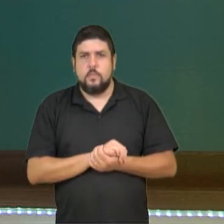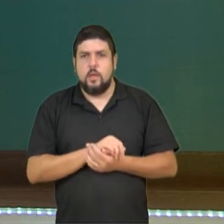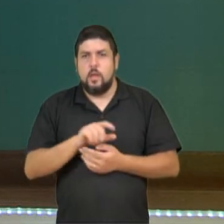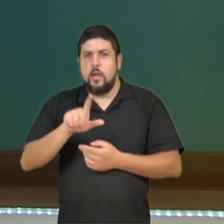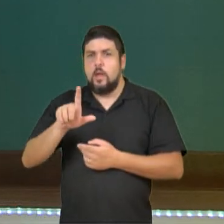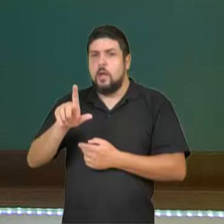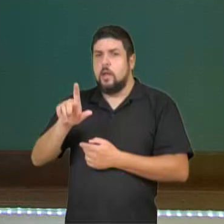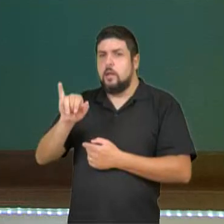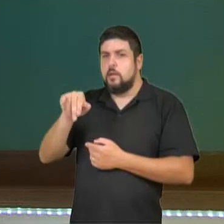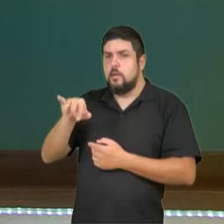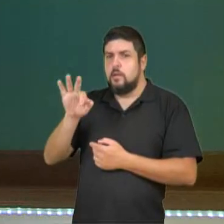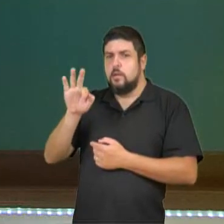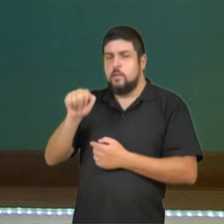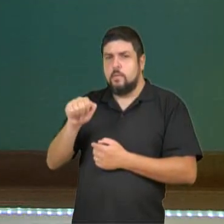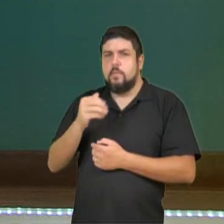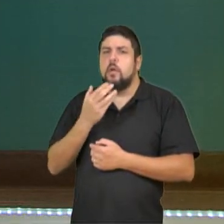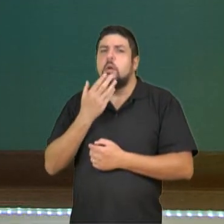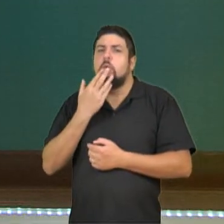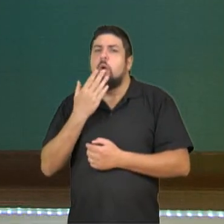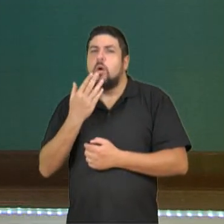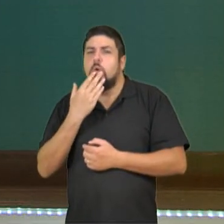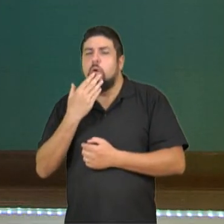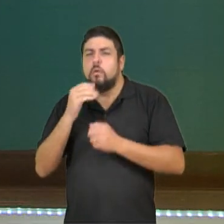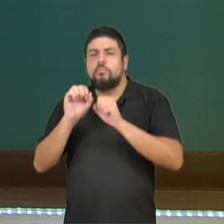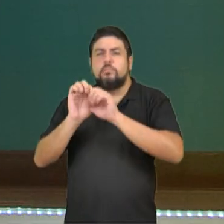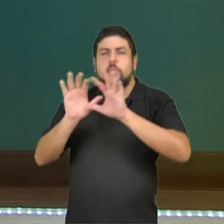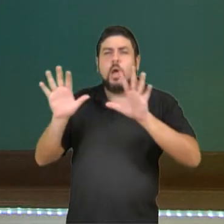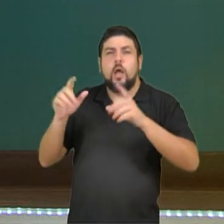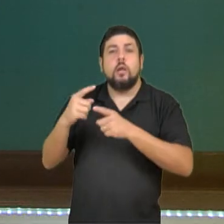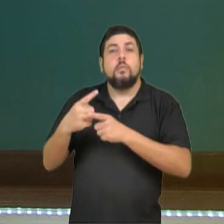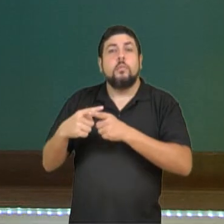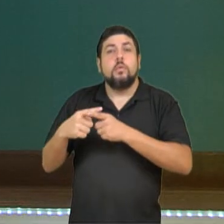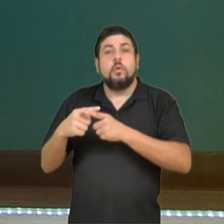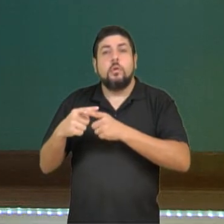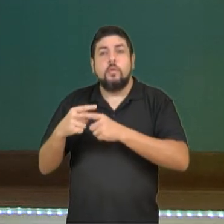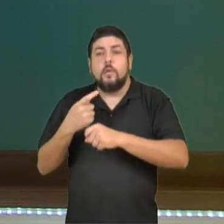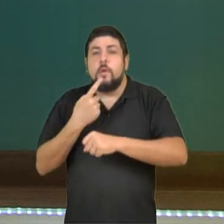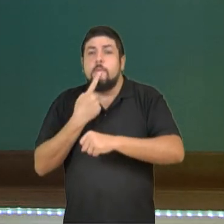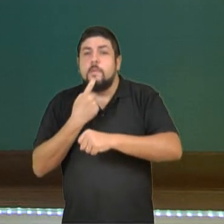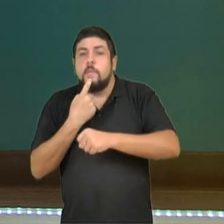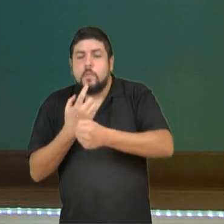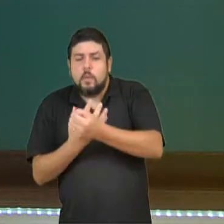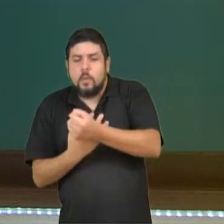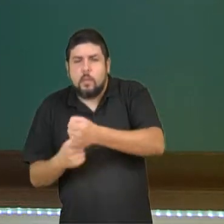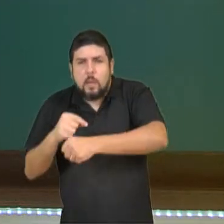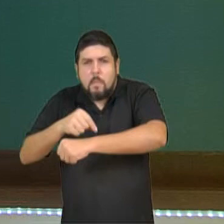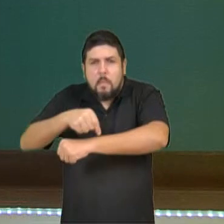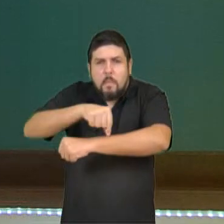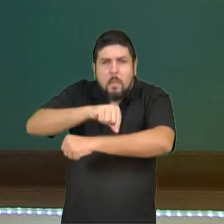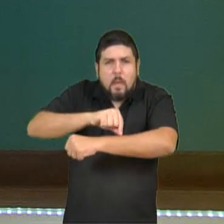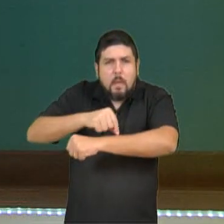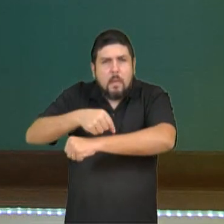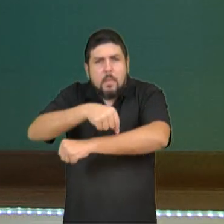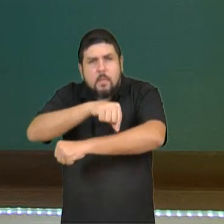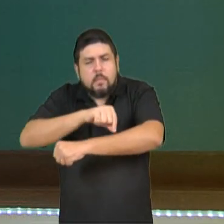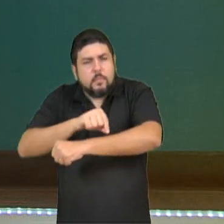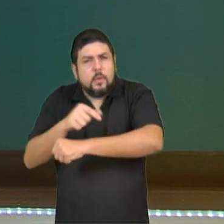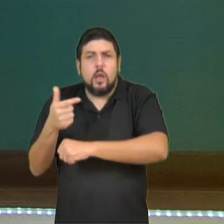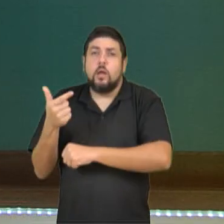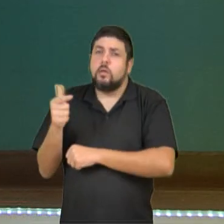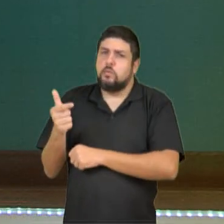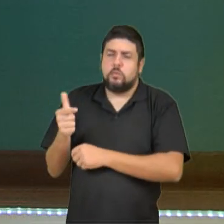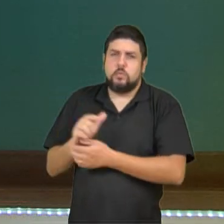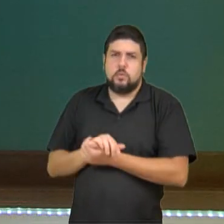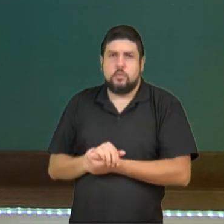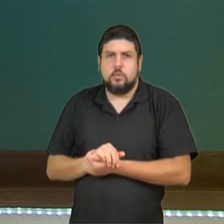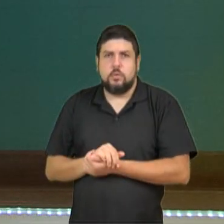coloração mais clara porque ela não apresenta os glóbulos vermelhos, as hemácias, que dão cor vermelha ao nosso sangue,